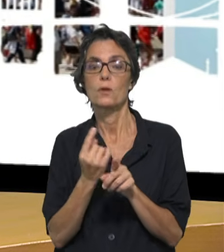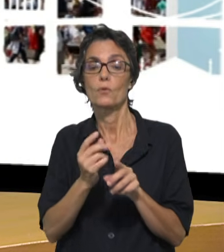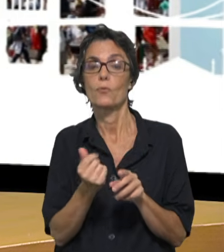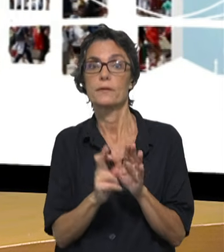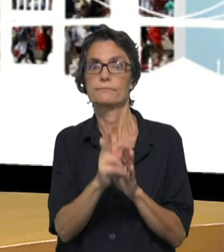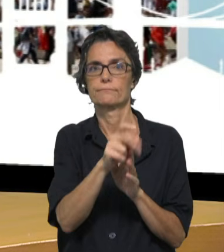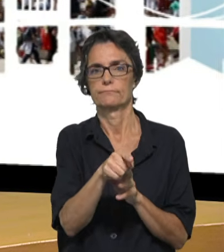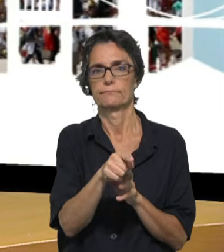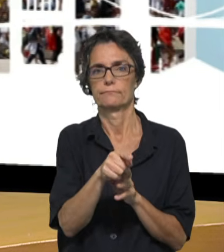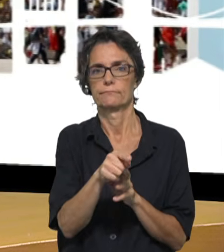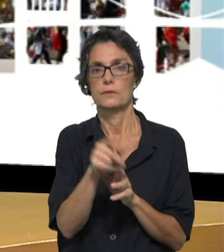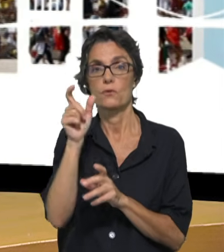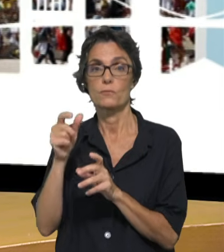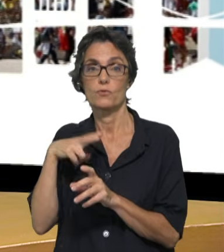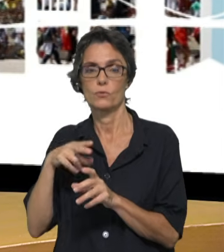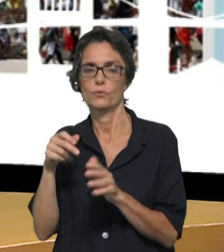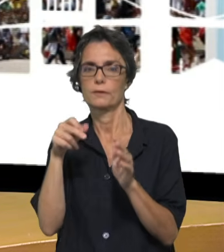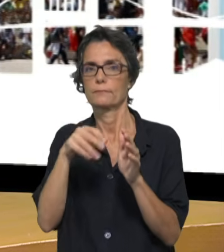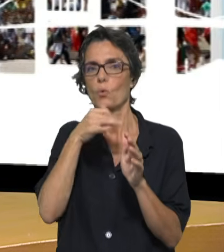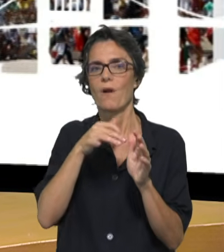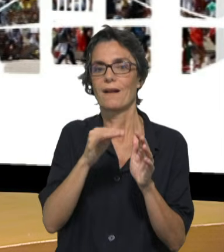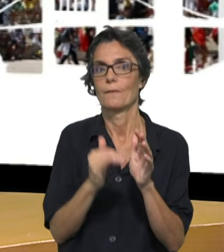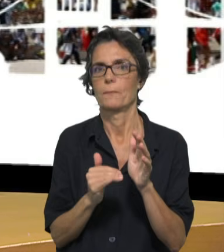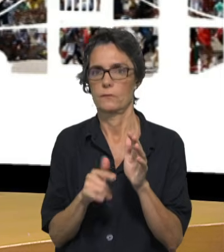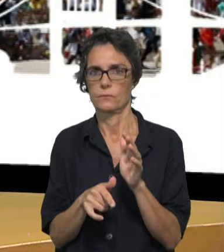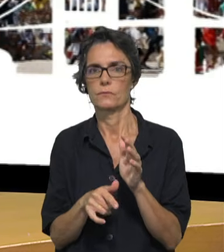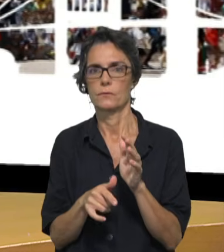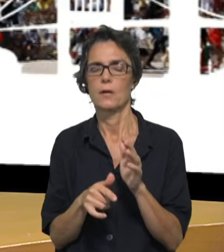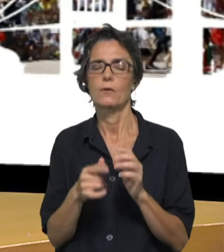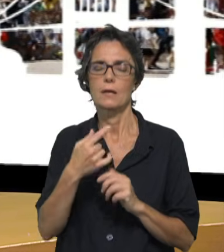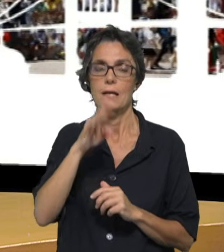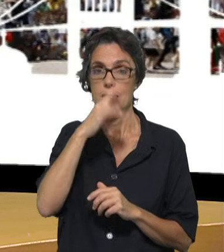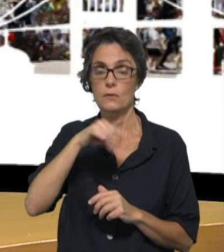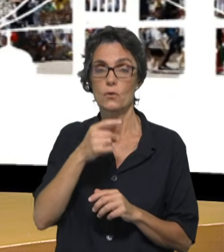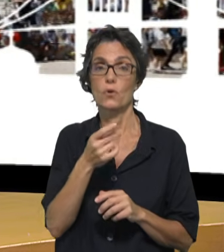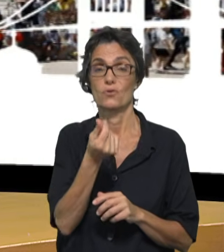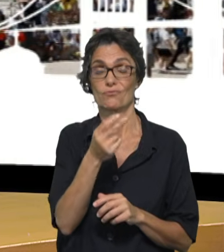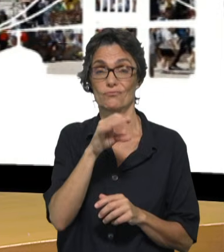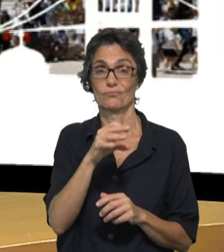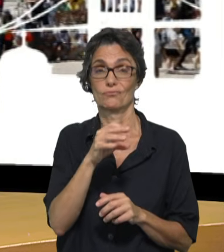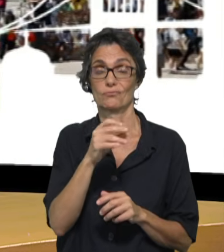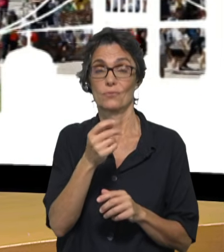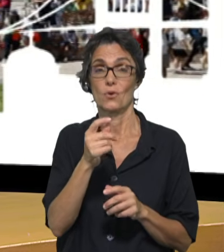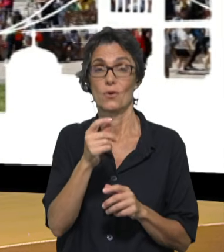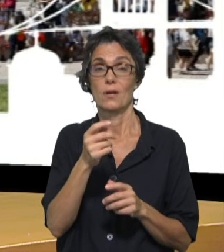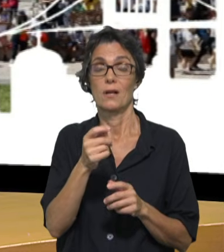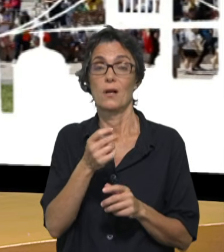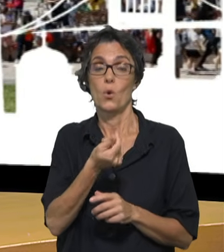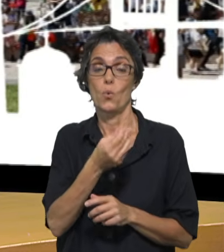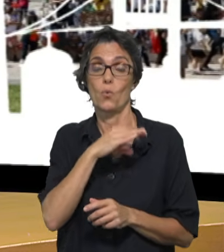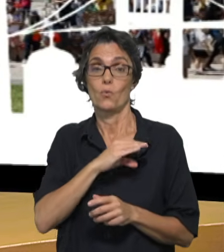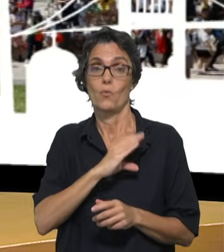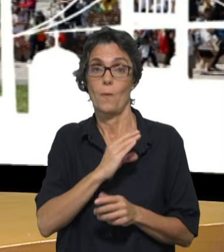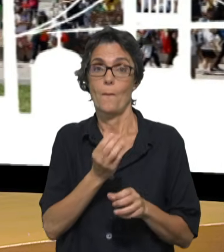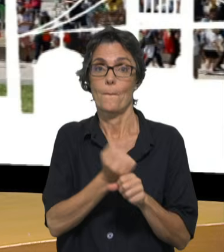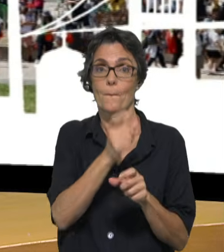Se forem aumentar os vencimentos dos trabalhadores, também se calhar há ainda um